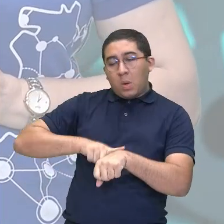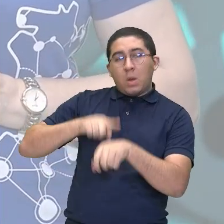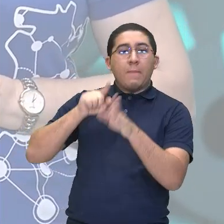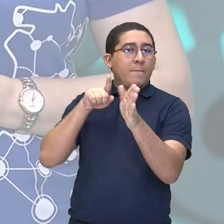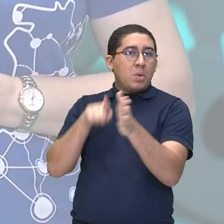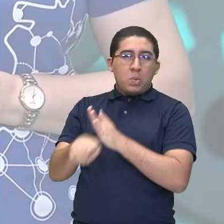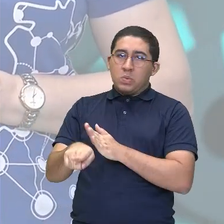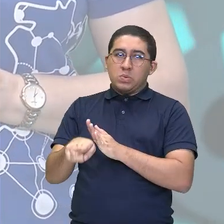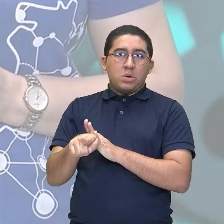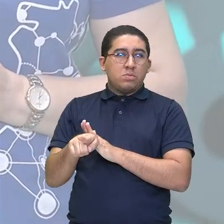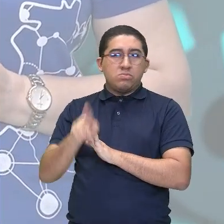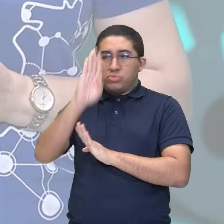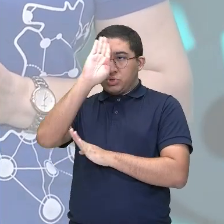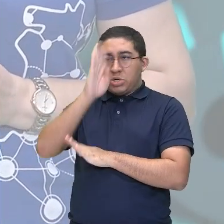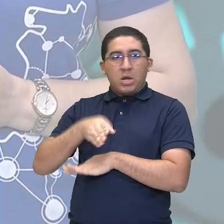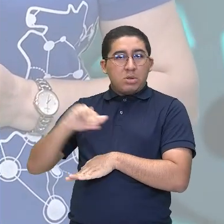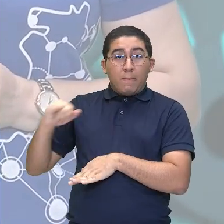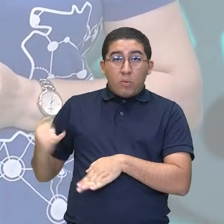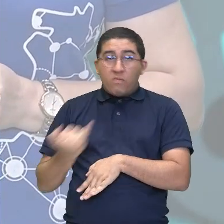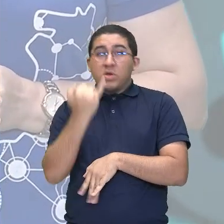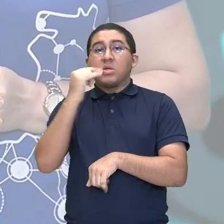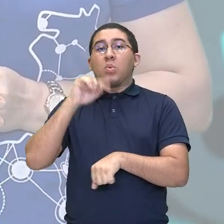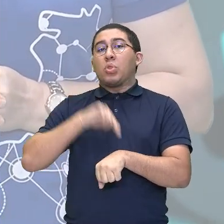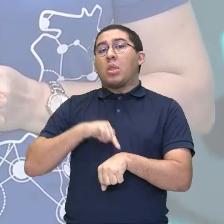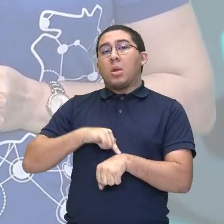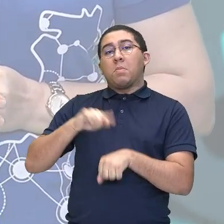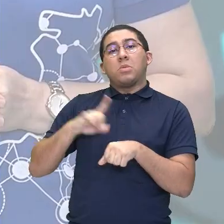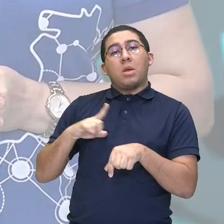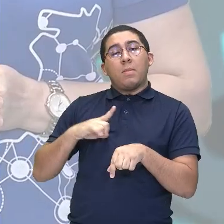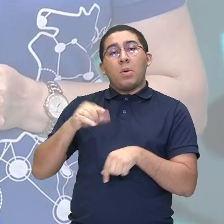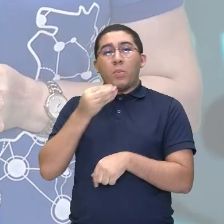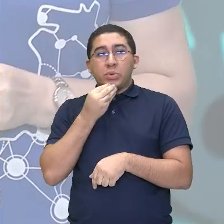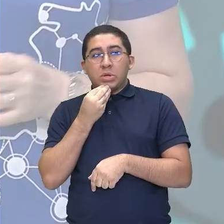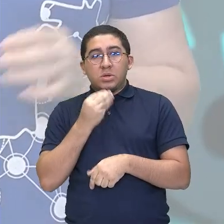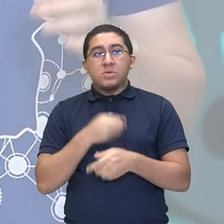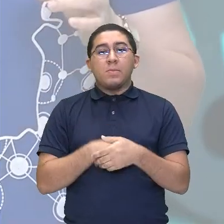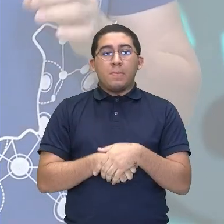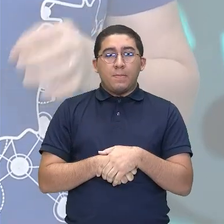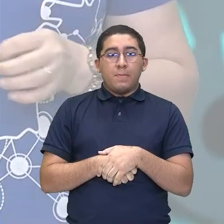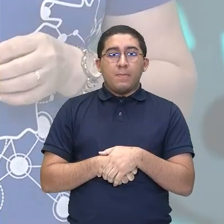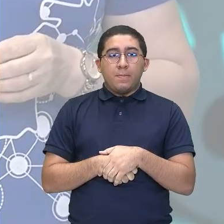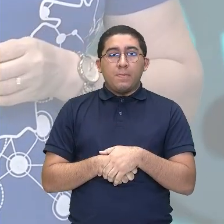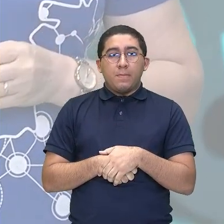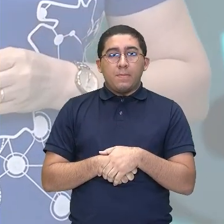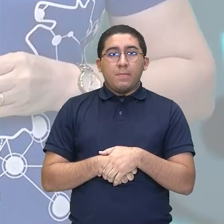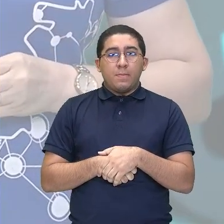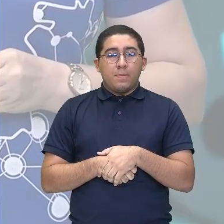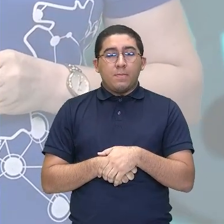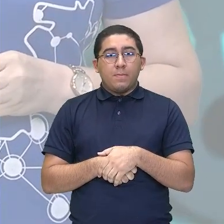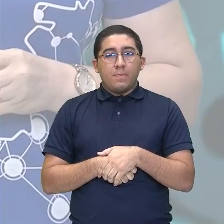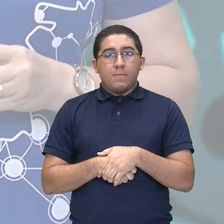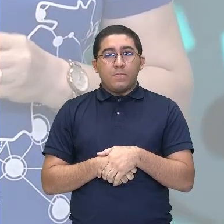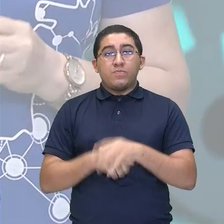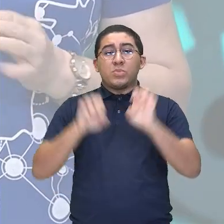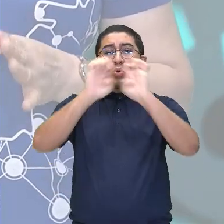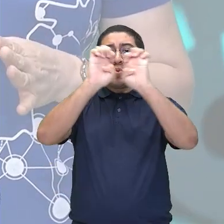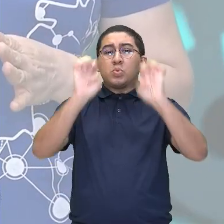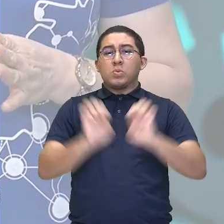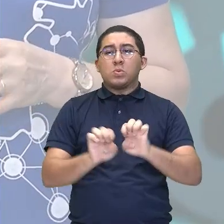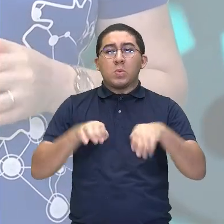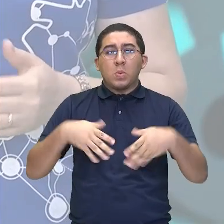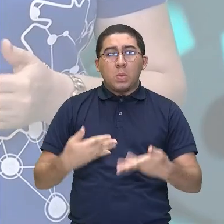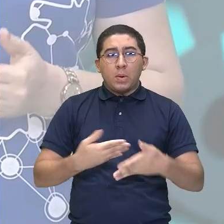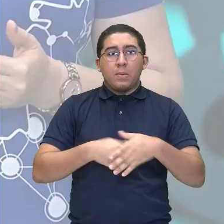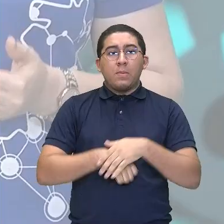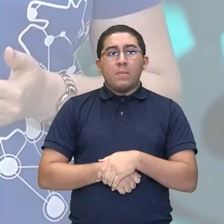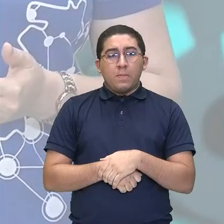ali mesmo, aproveitando a presença do entrevistado. Então, a estrutura, ela vai ser organizada